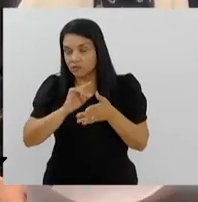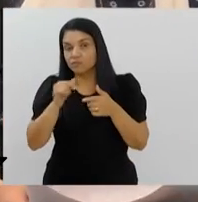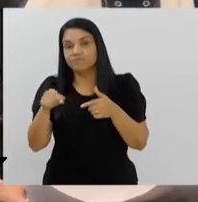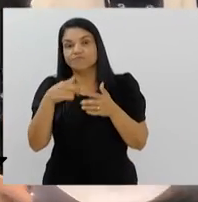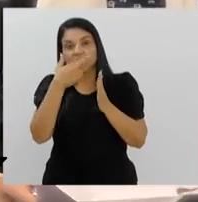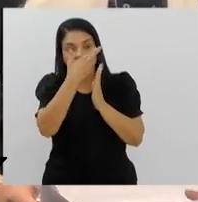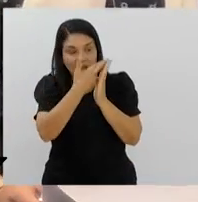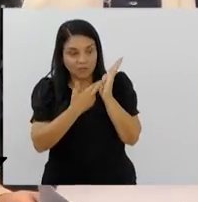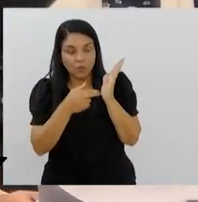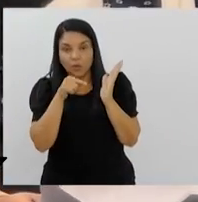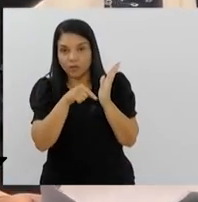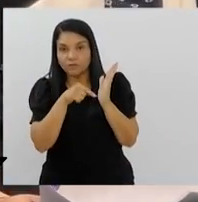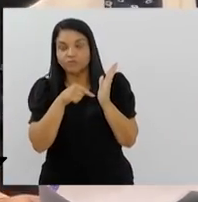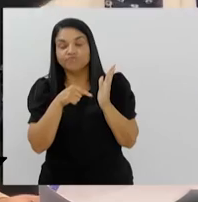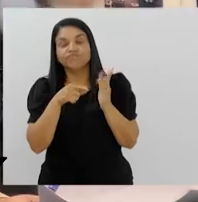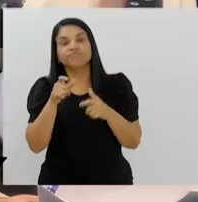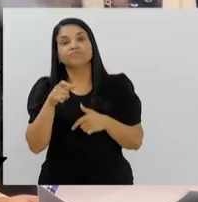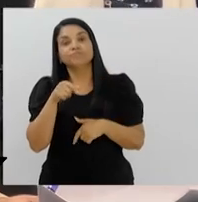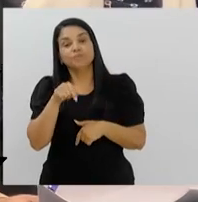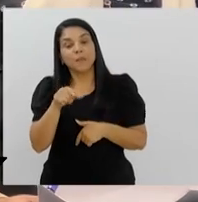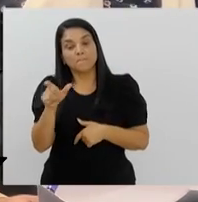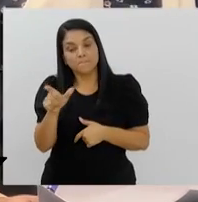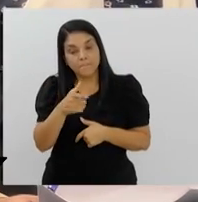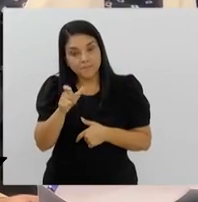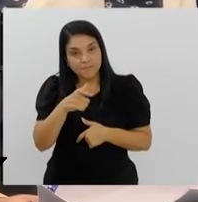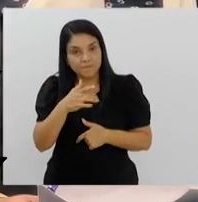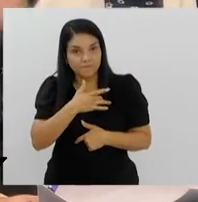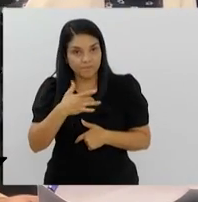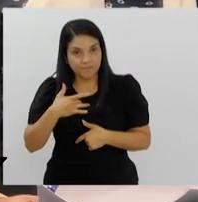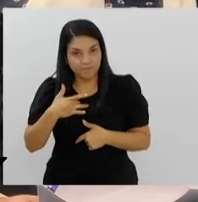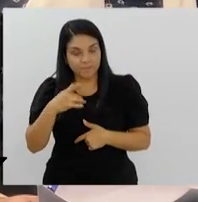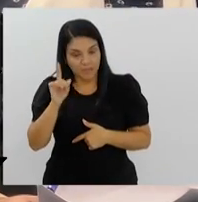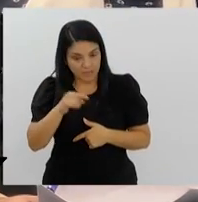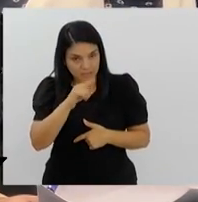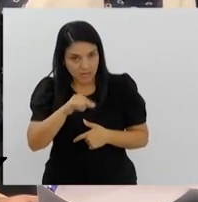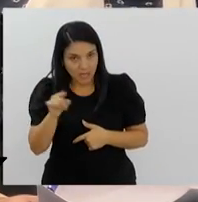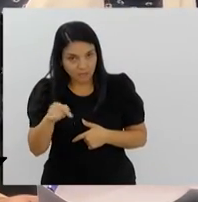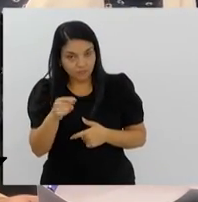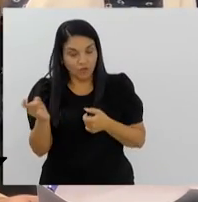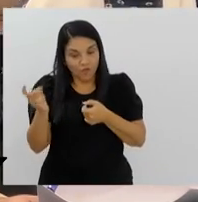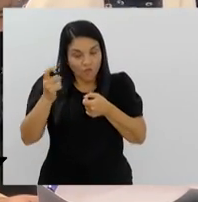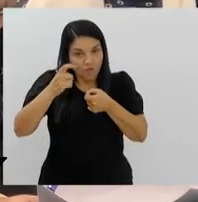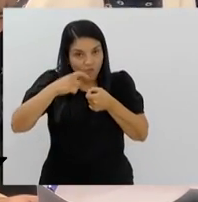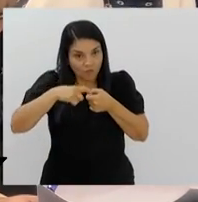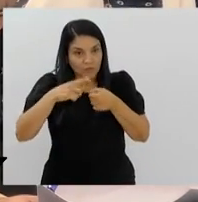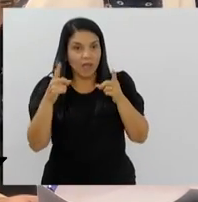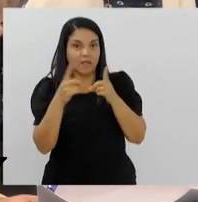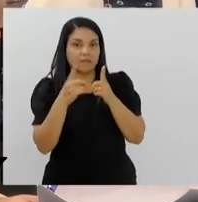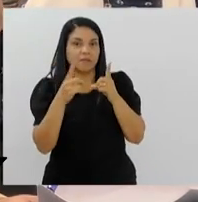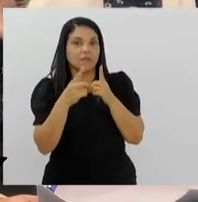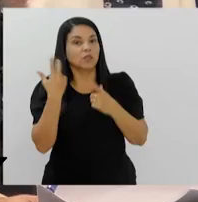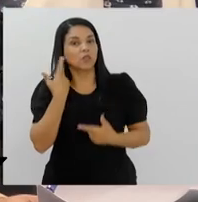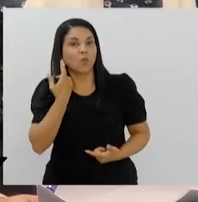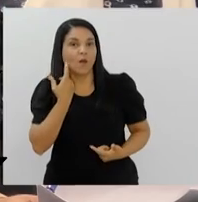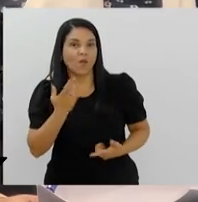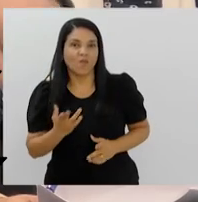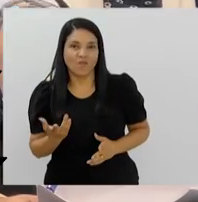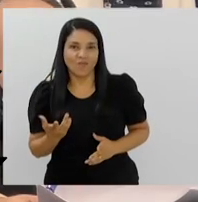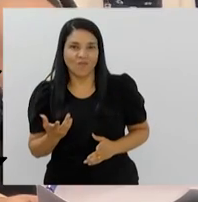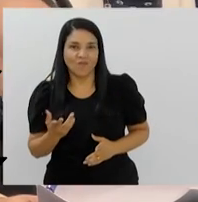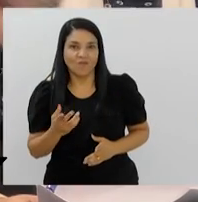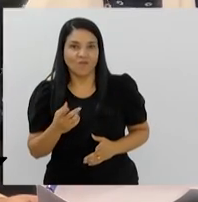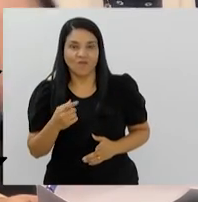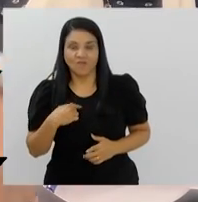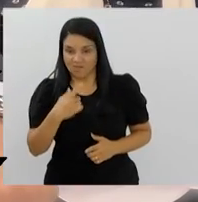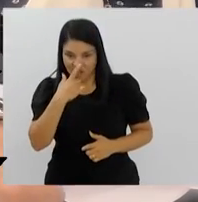pegar todo mundo que eles jogaram no lixo e voltar a atender normalmente porque vocês não são